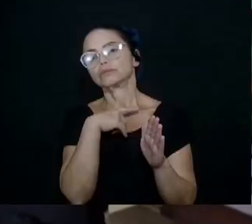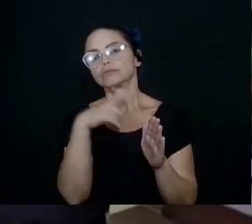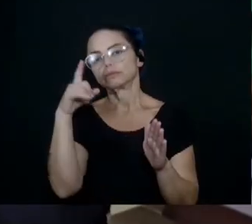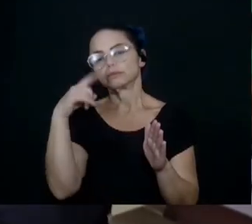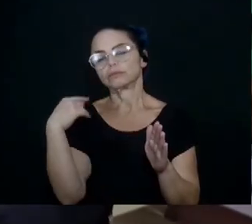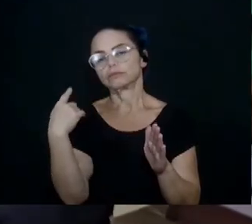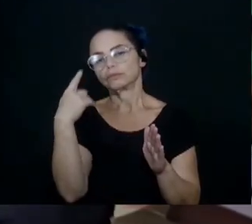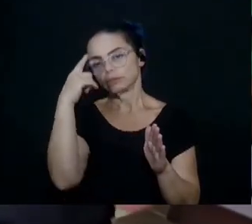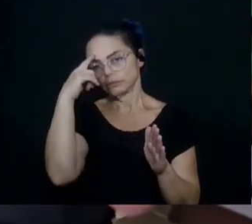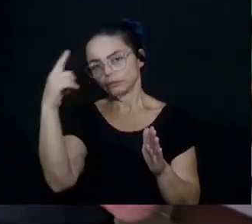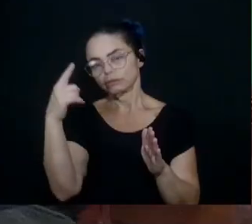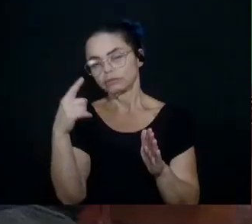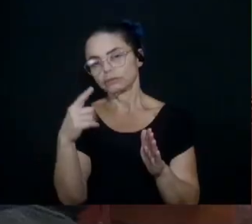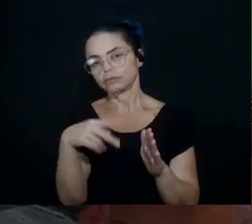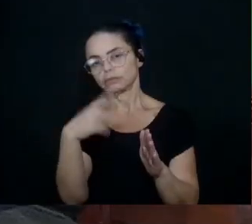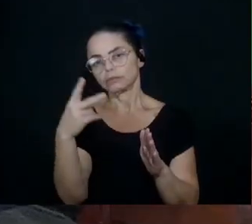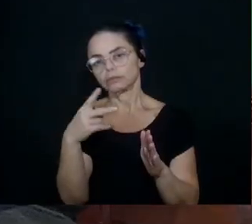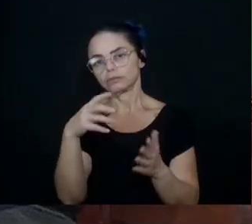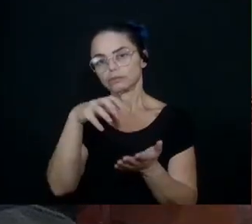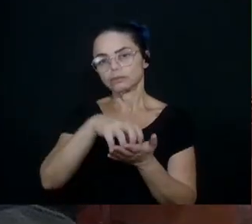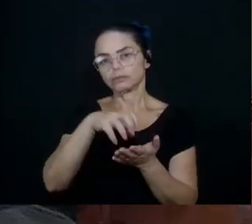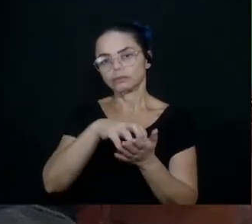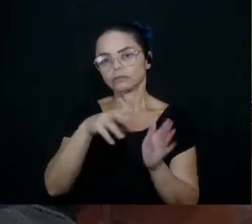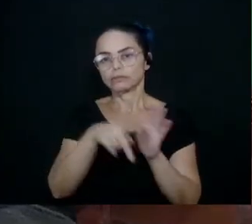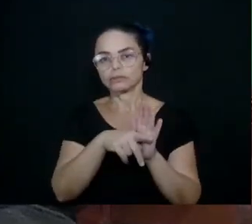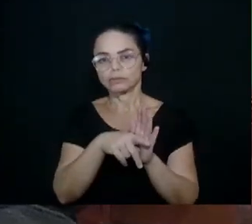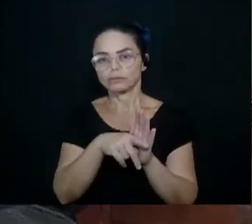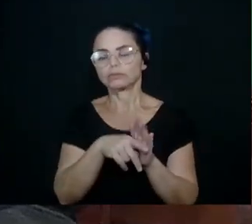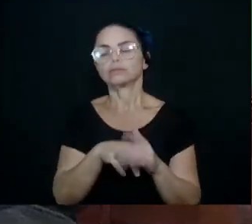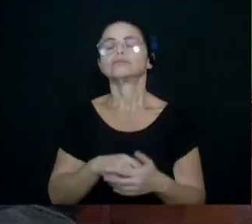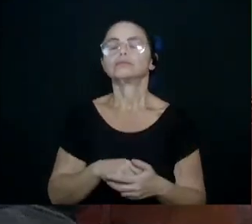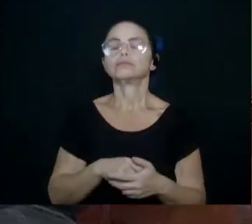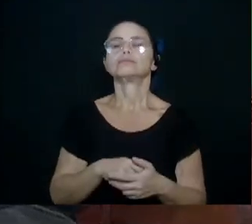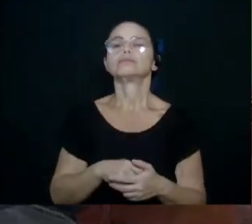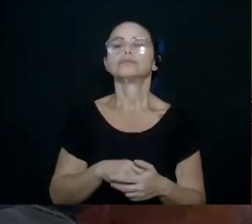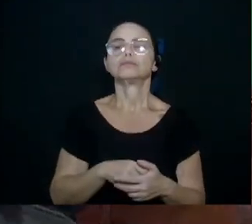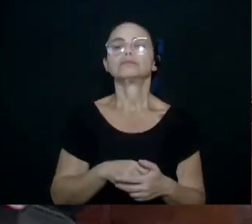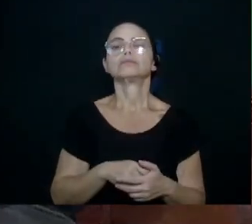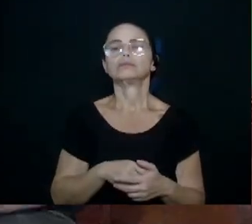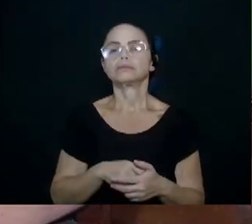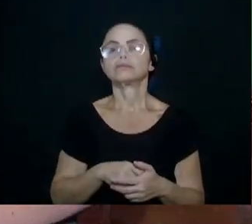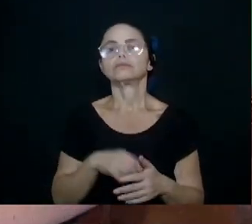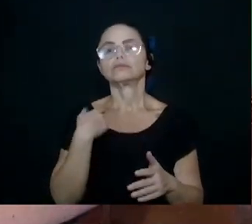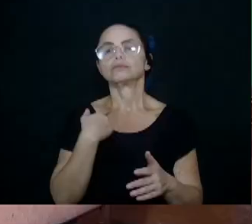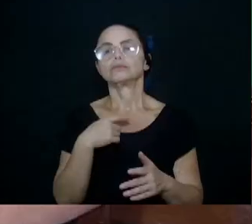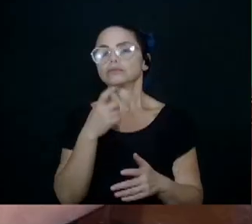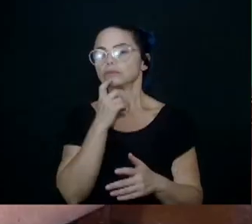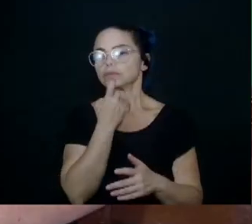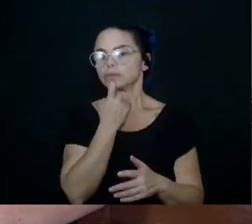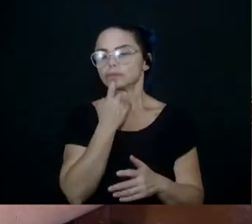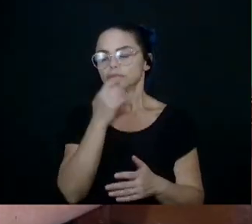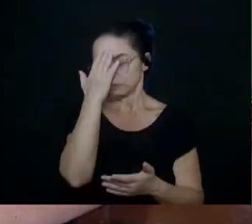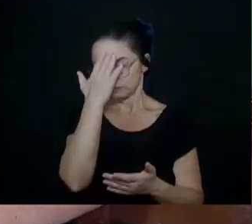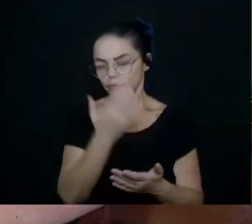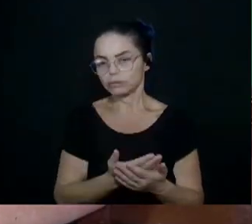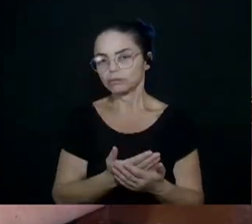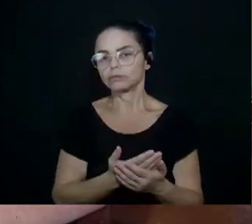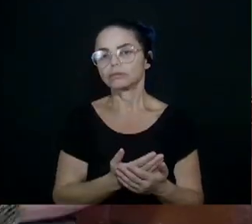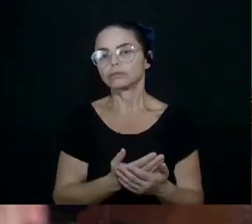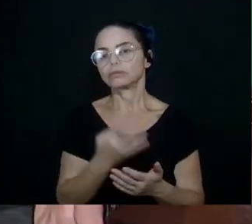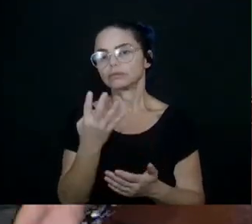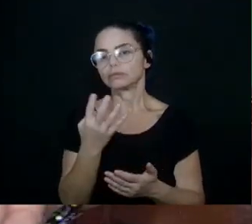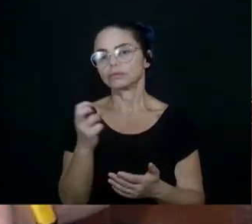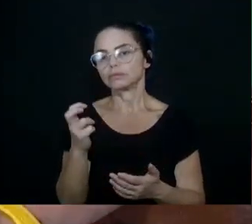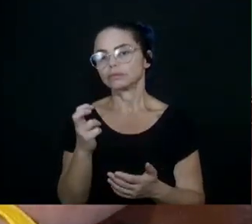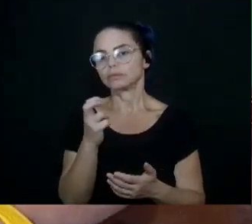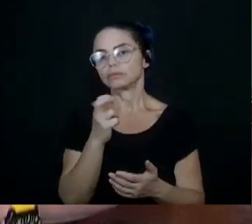uma segunda unidade própria, tá? Escalando em Campinas mesmo. Tá. Acredito que aqui comporte em torno de 4 a 5 unidades